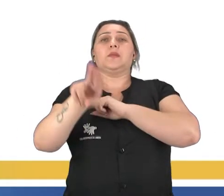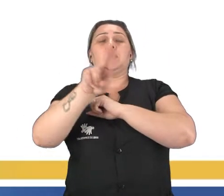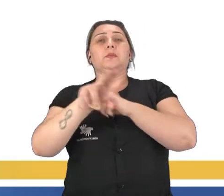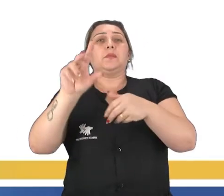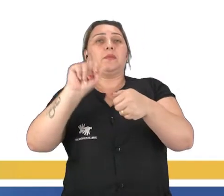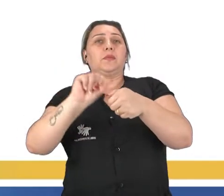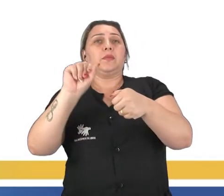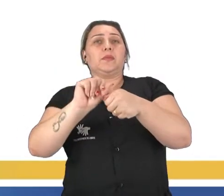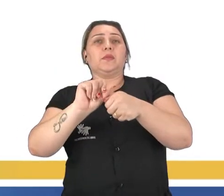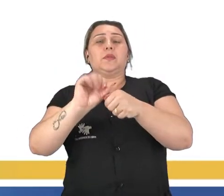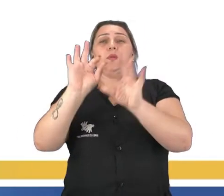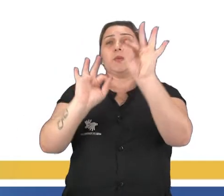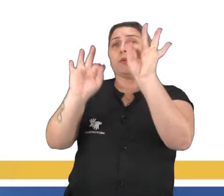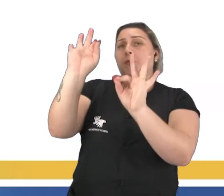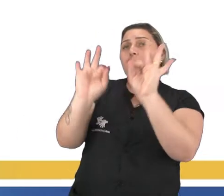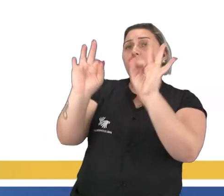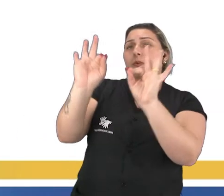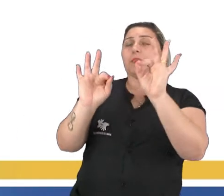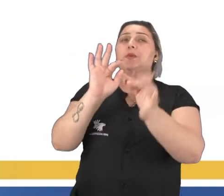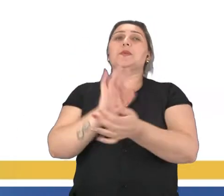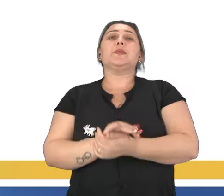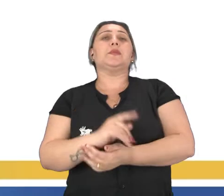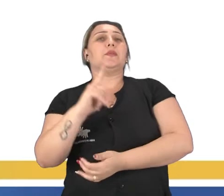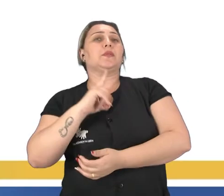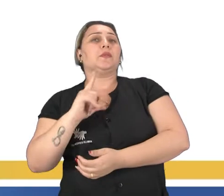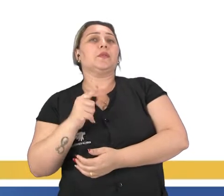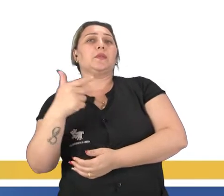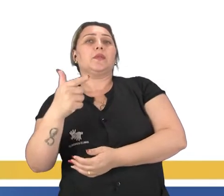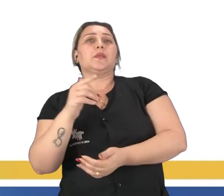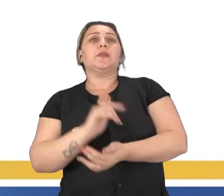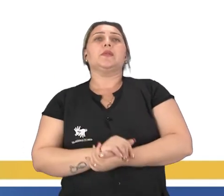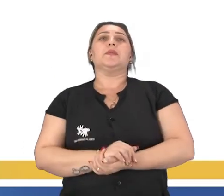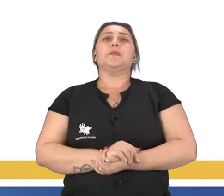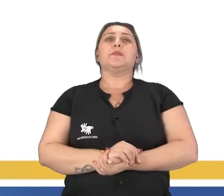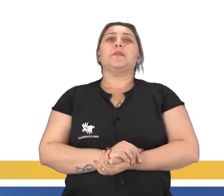para fazer a decoração, né? E aí tem outras situações.